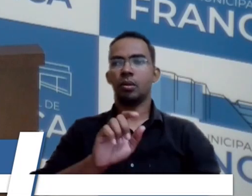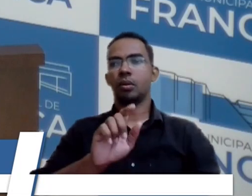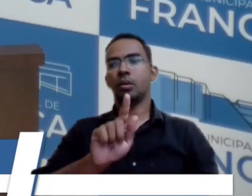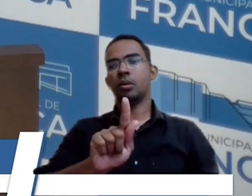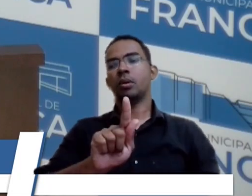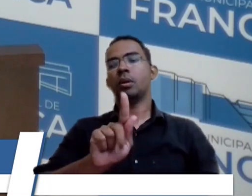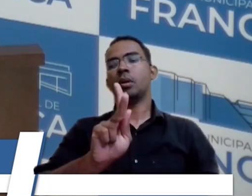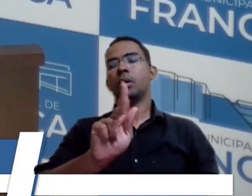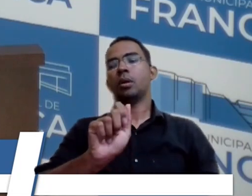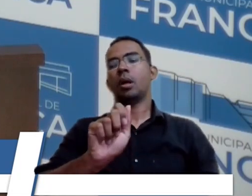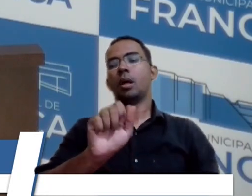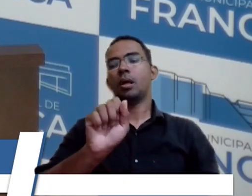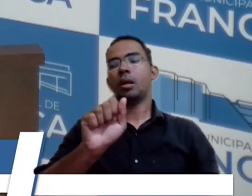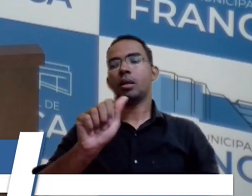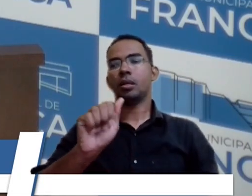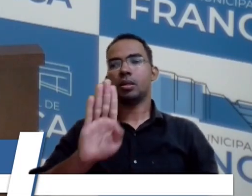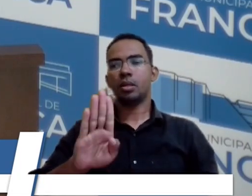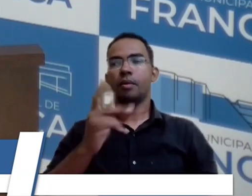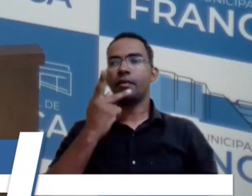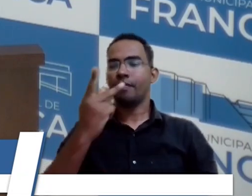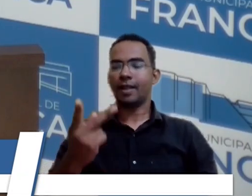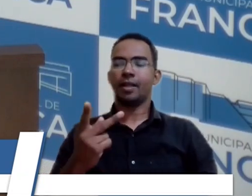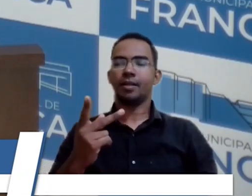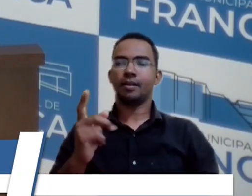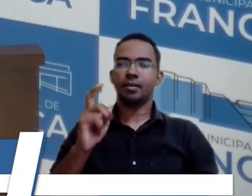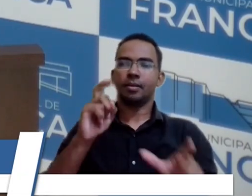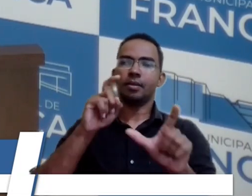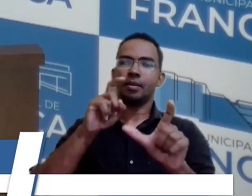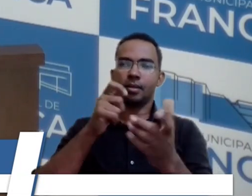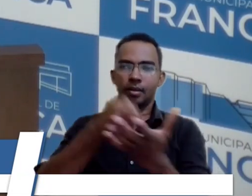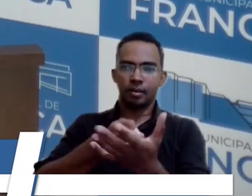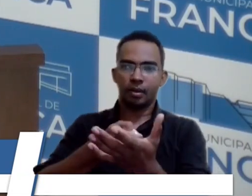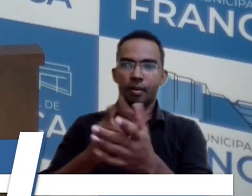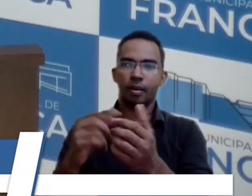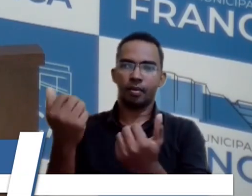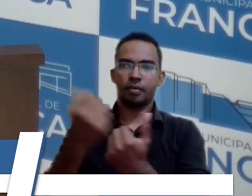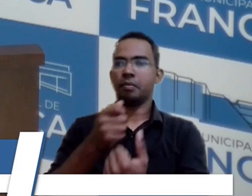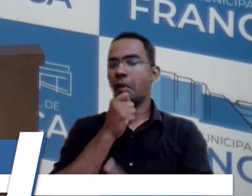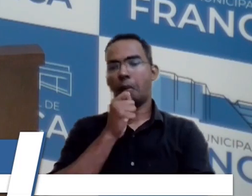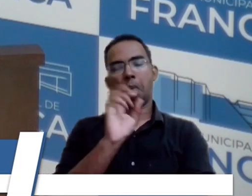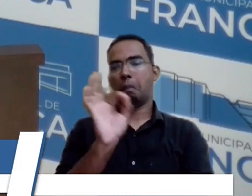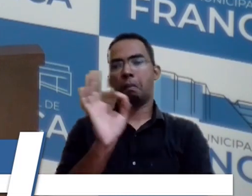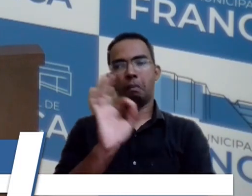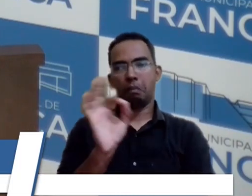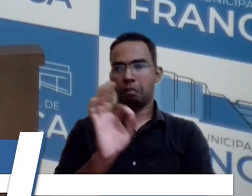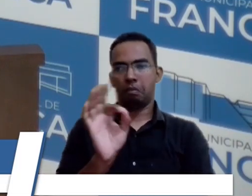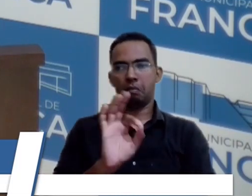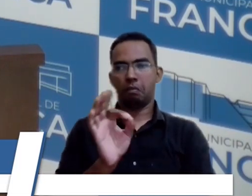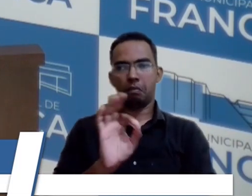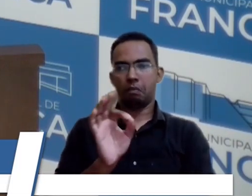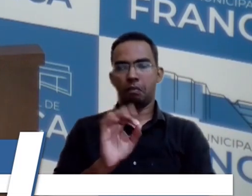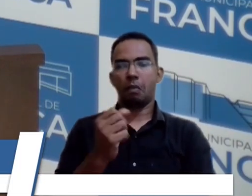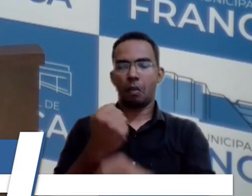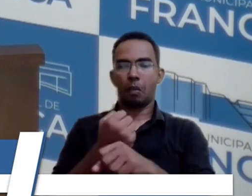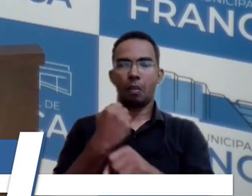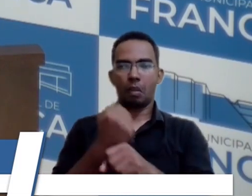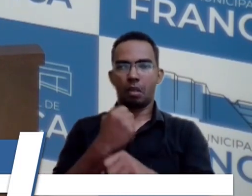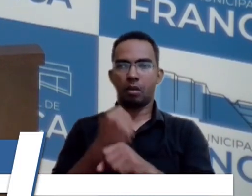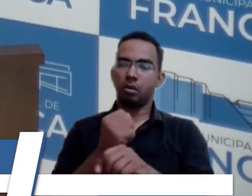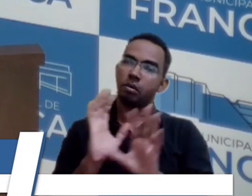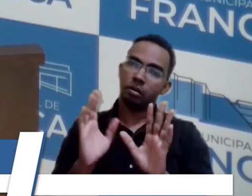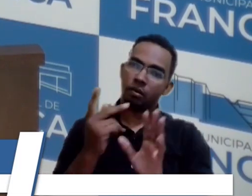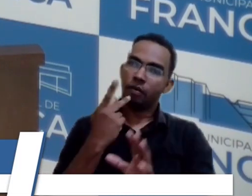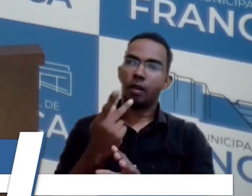dois falaram sobre o empenho, mas o vice-governador não falou sobre a execução da obra. Ele falou que é